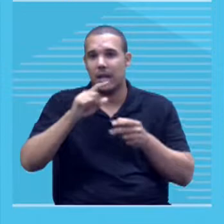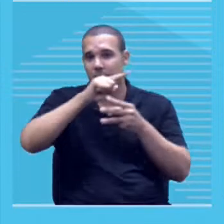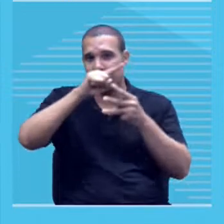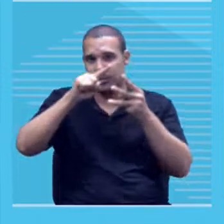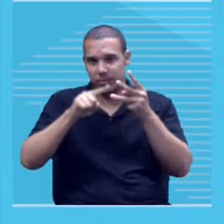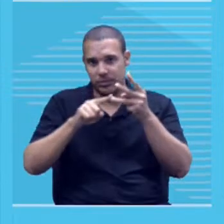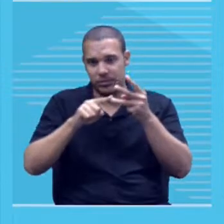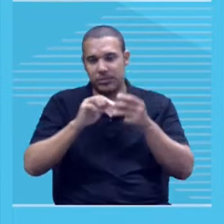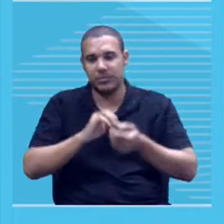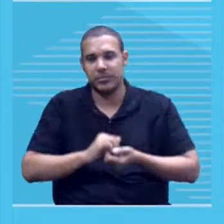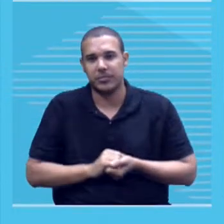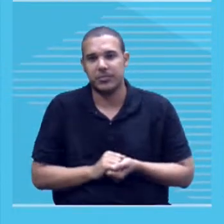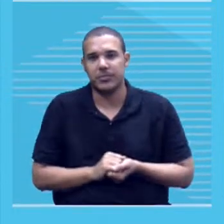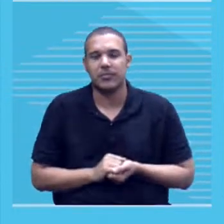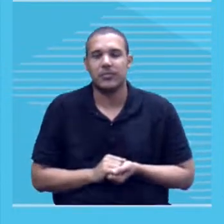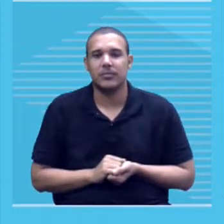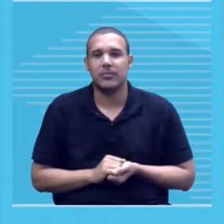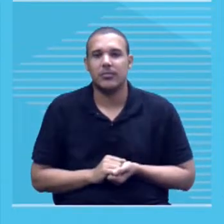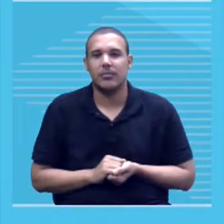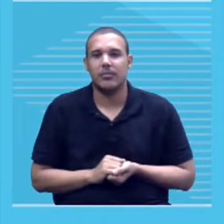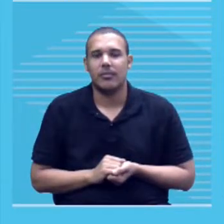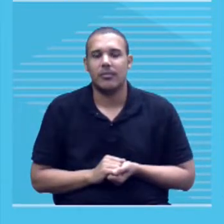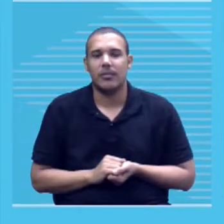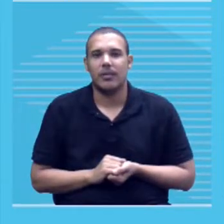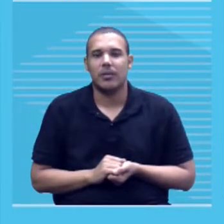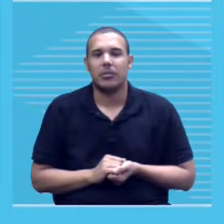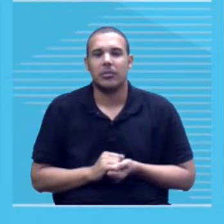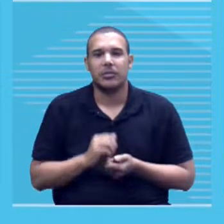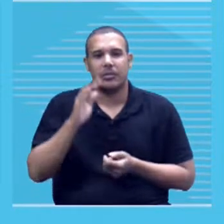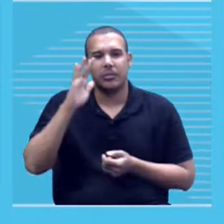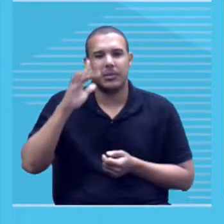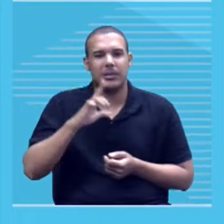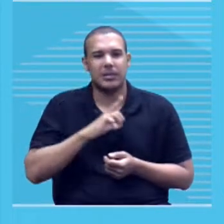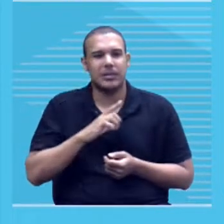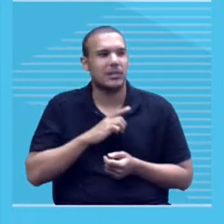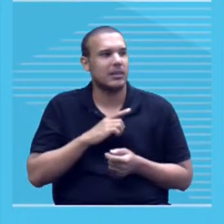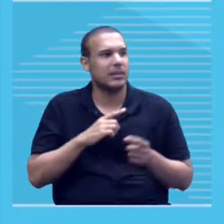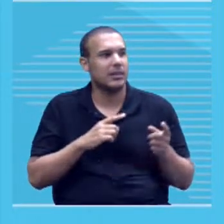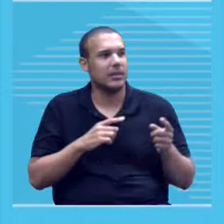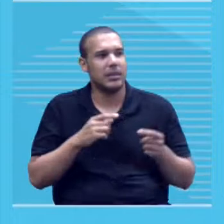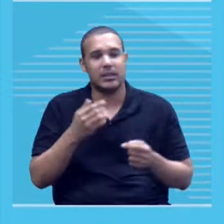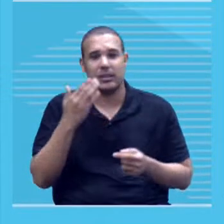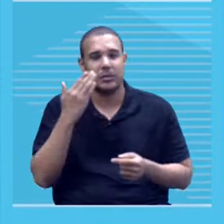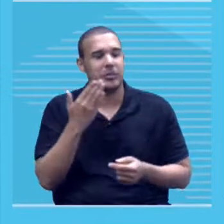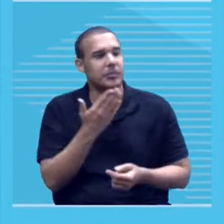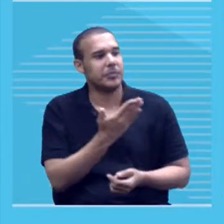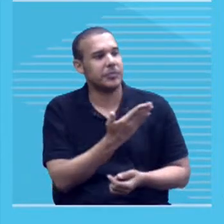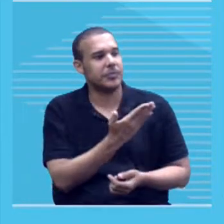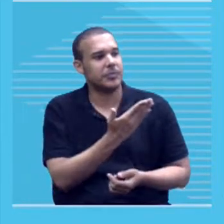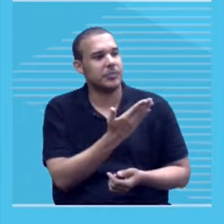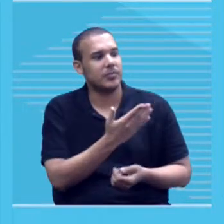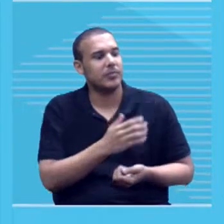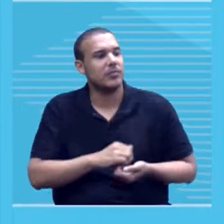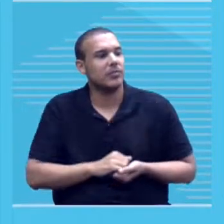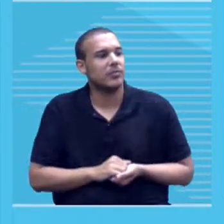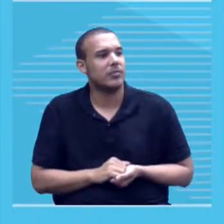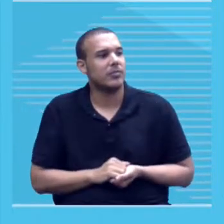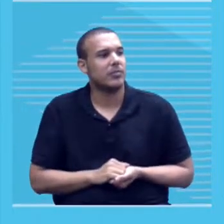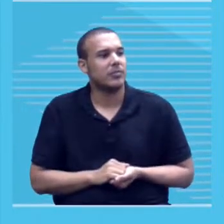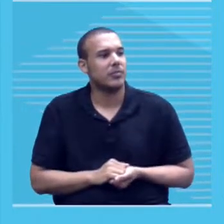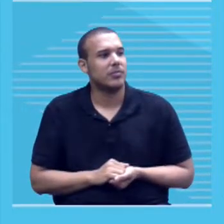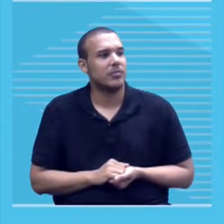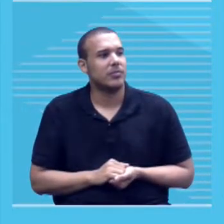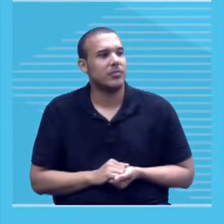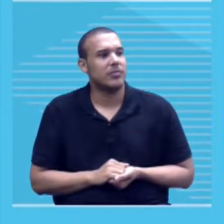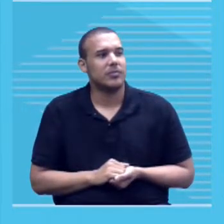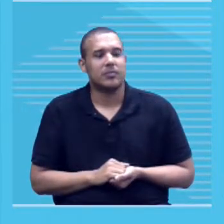Então, imagina que você tem essas quantidades de dinheiro aqui, 2.100, 2.400, 3.200. Você tem que ter uma quantidade de dinheiro